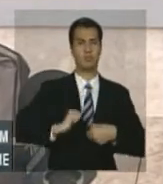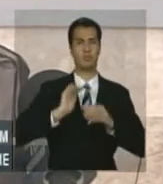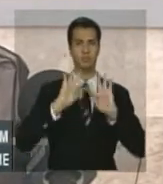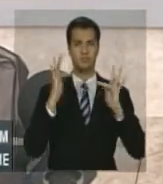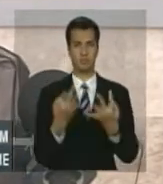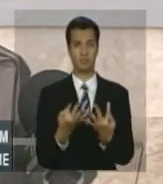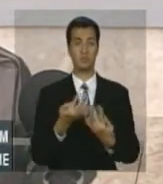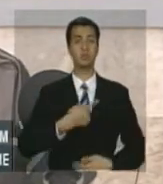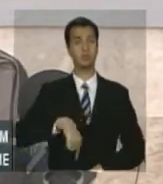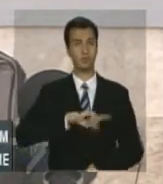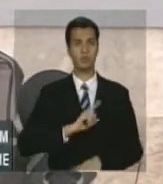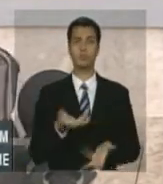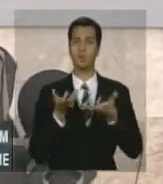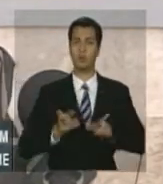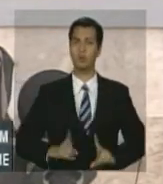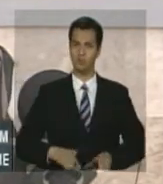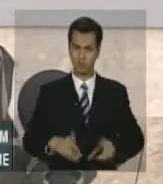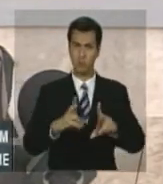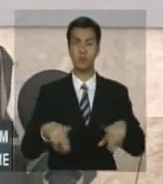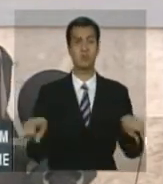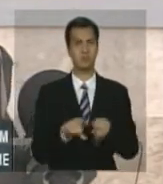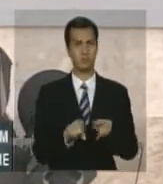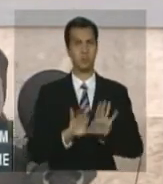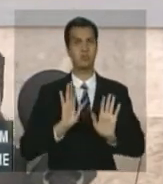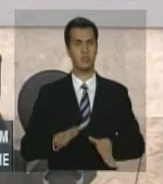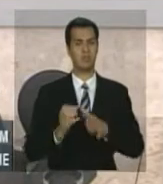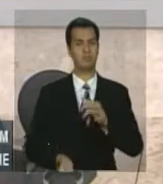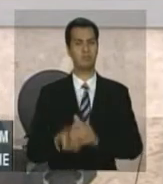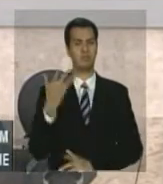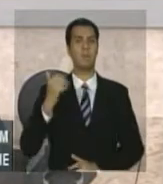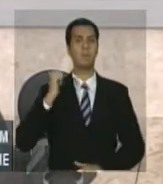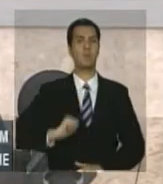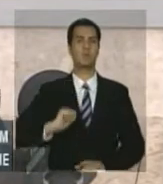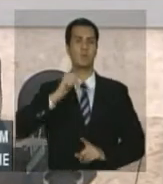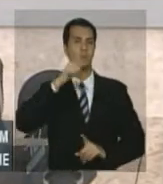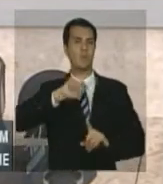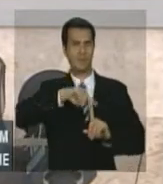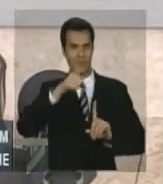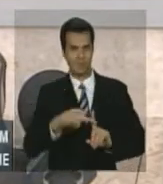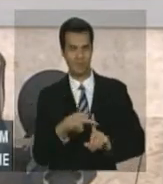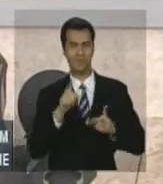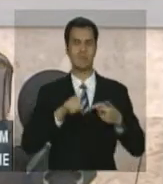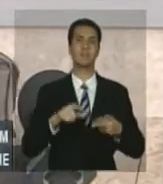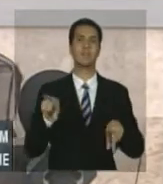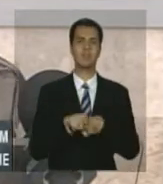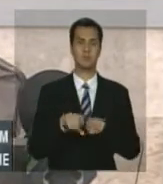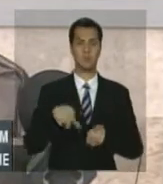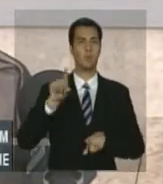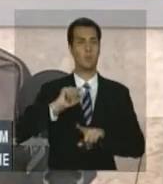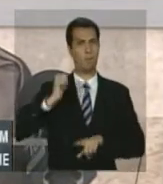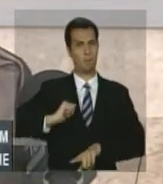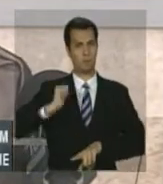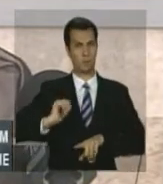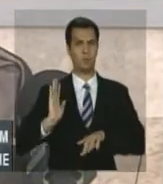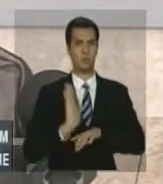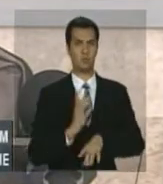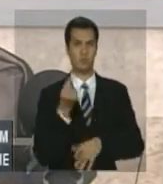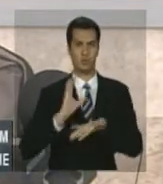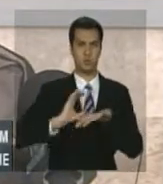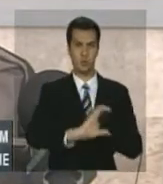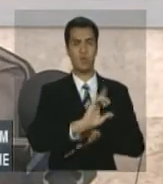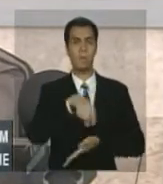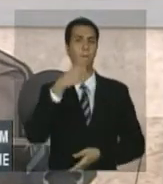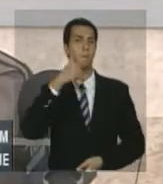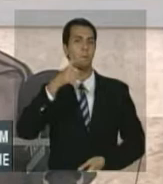isso continue. Conseguimos lançar o Bolsa Gestante e o Bolsa Nutriz. O ano passado, 130 mil entre gestantes e